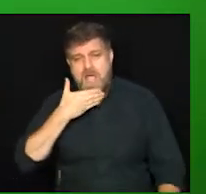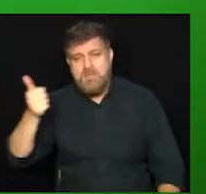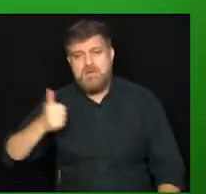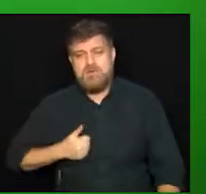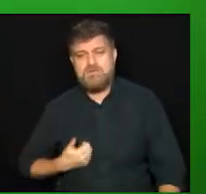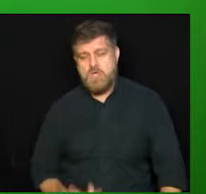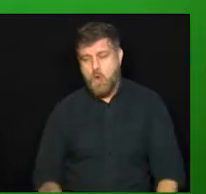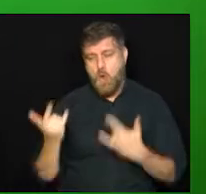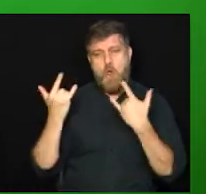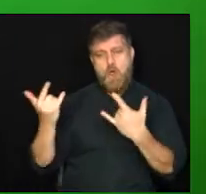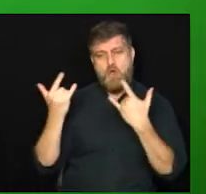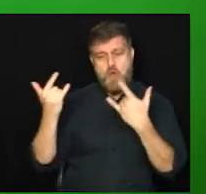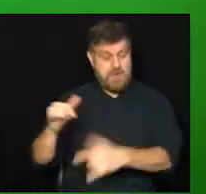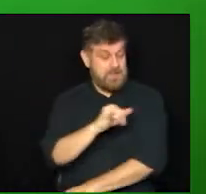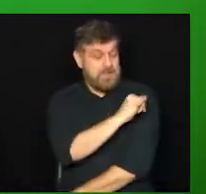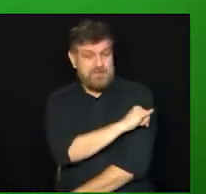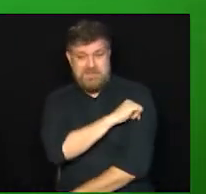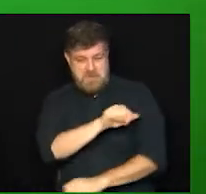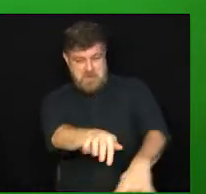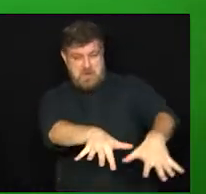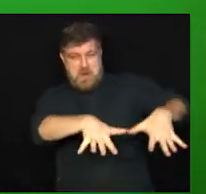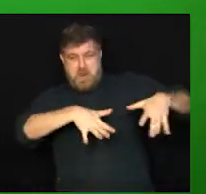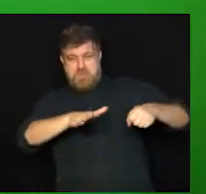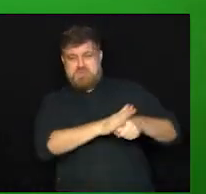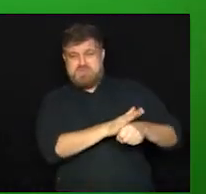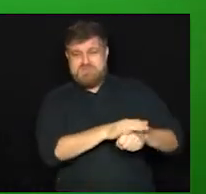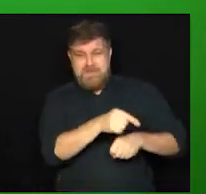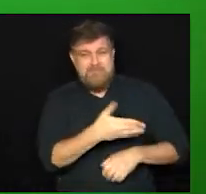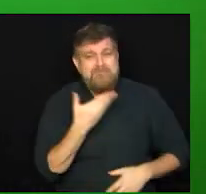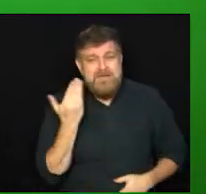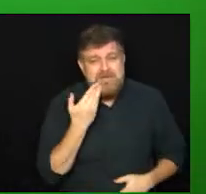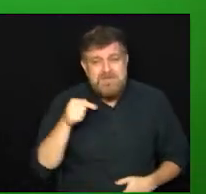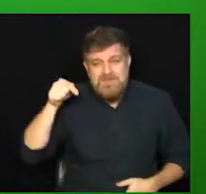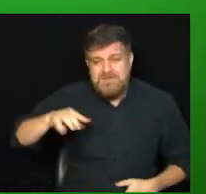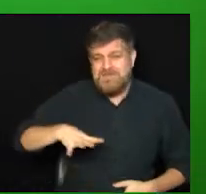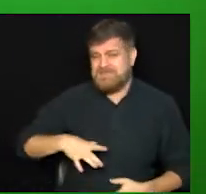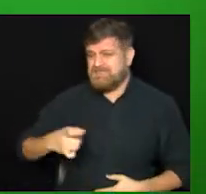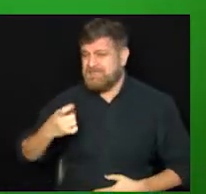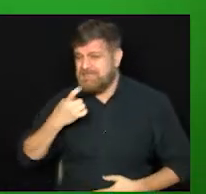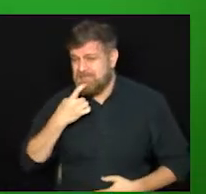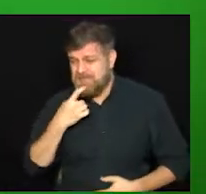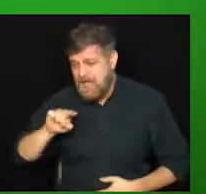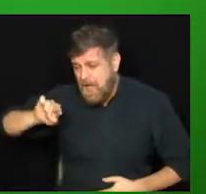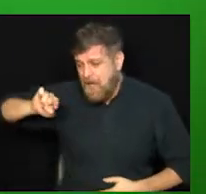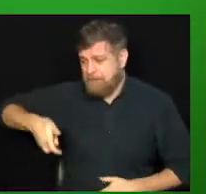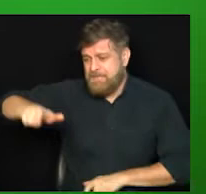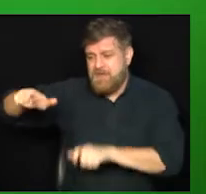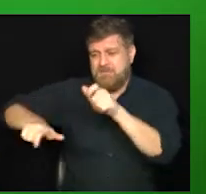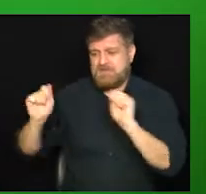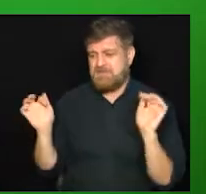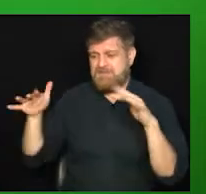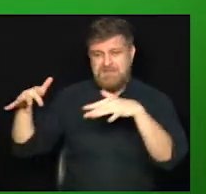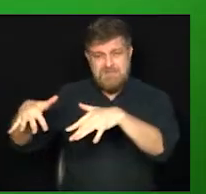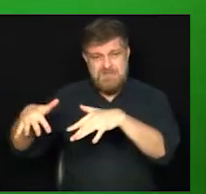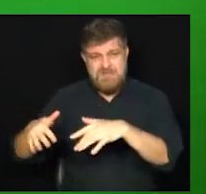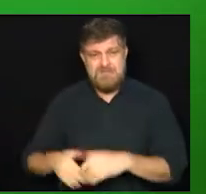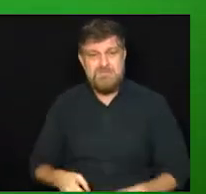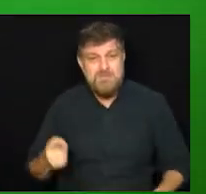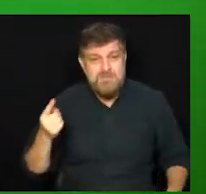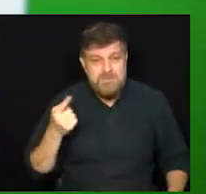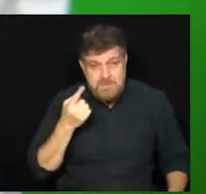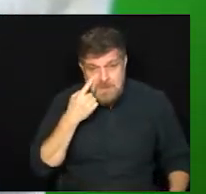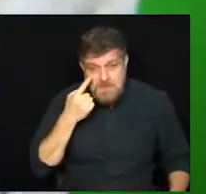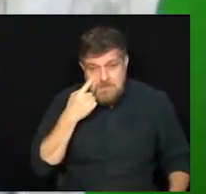Rio, no Rio de Janeiro, do que trazer um evento para Campinas de 1.000 pessoas. O senhor ouviu, presidente? É